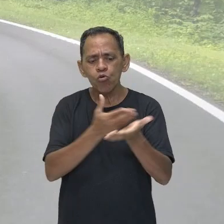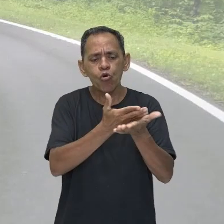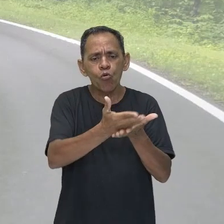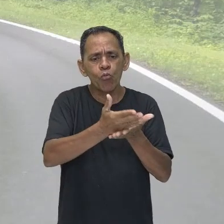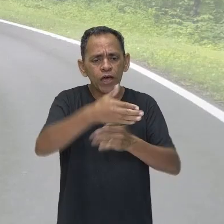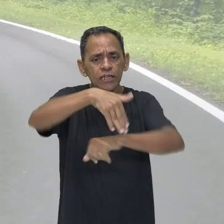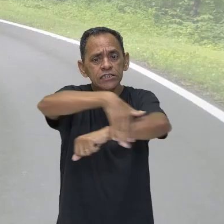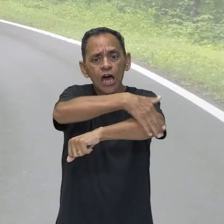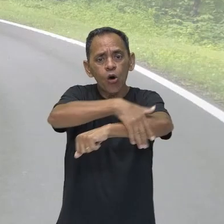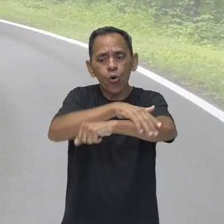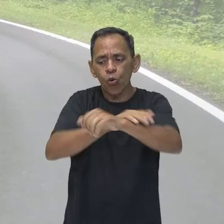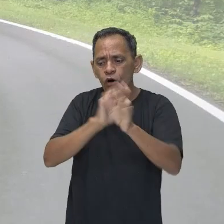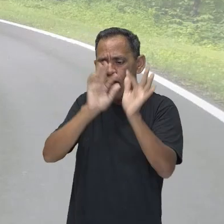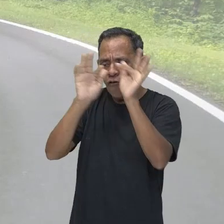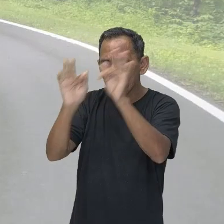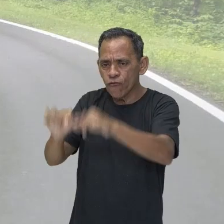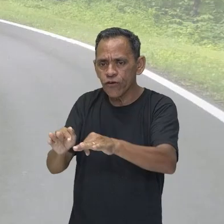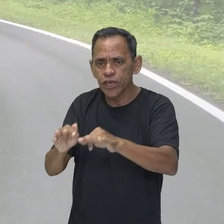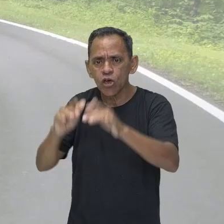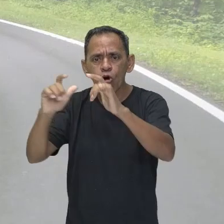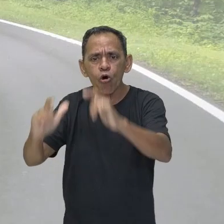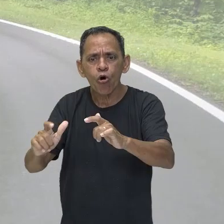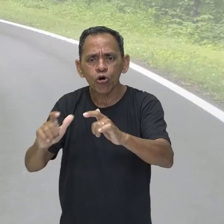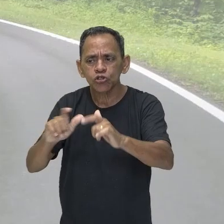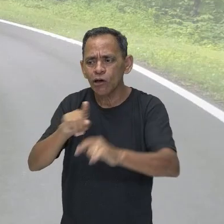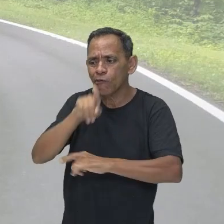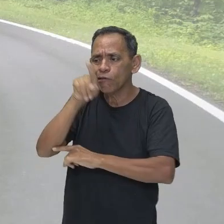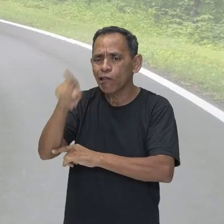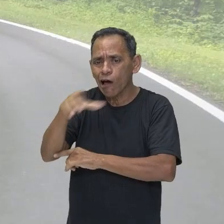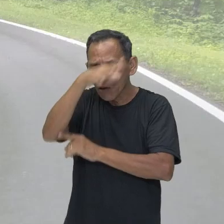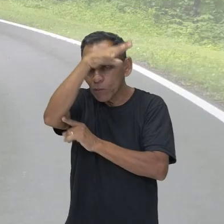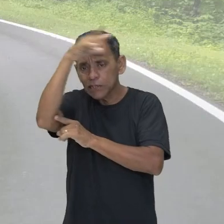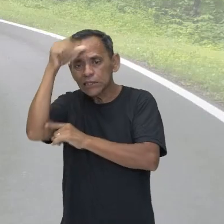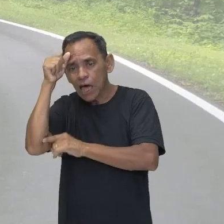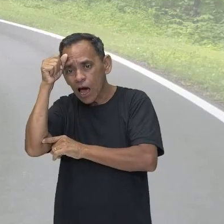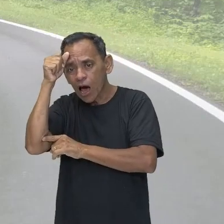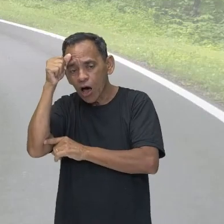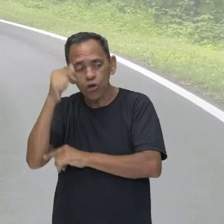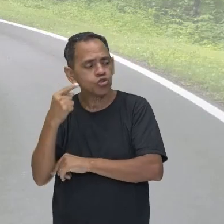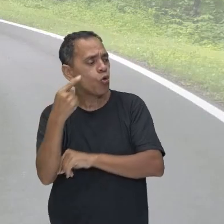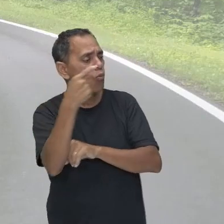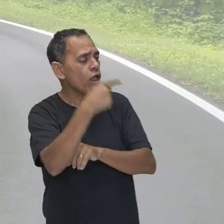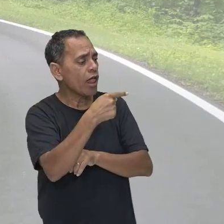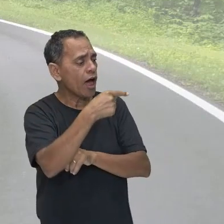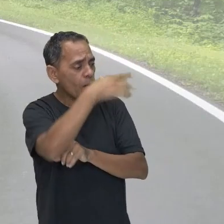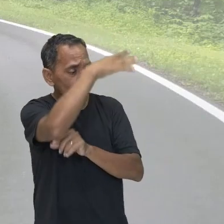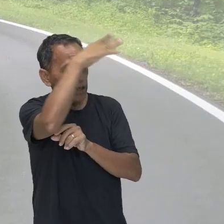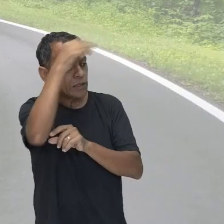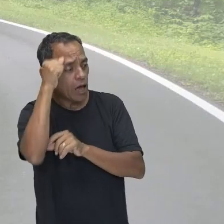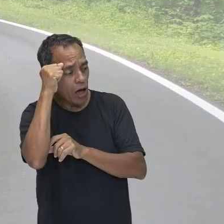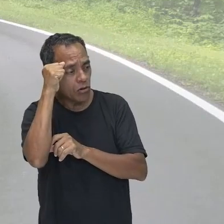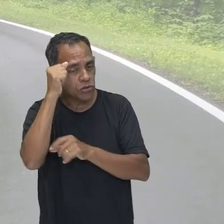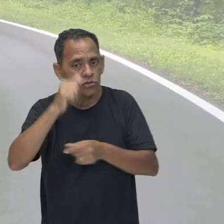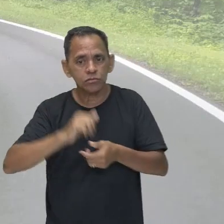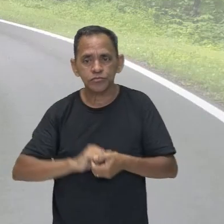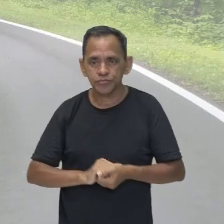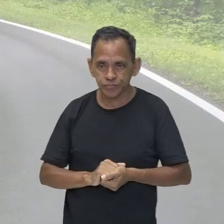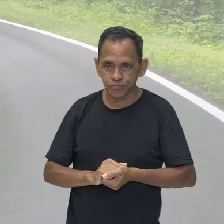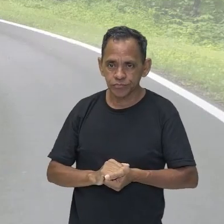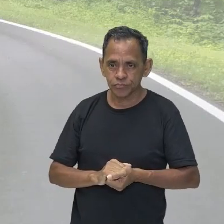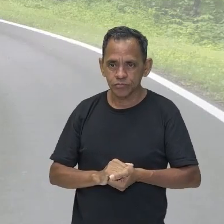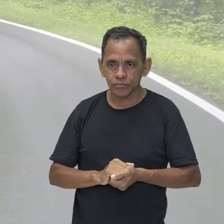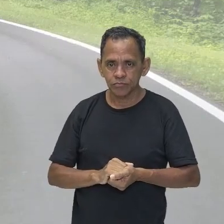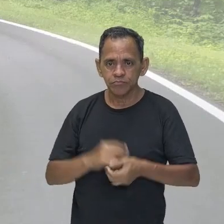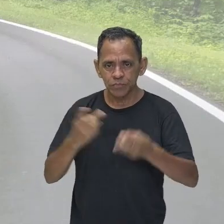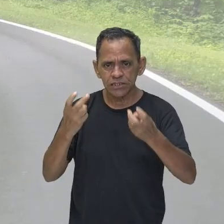termina? Será que para lá é Manaus ou será que para lá é Manaus? Deu para entender a ideia? Eu preciso